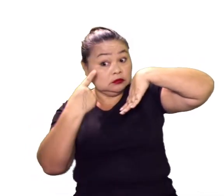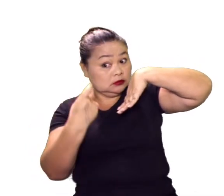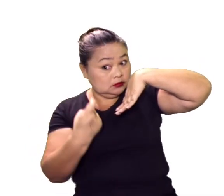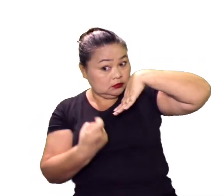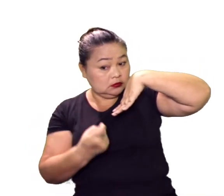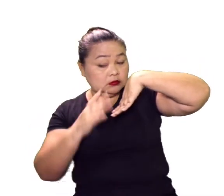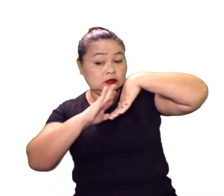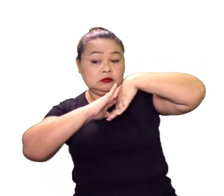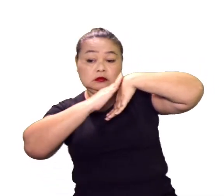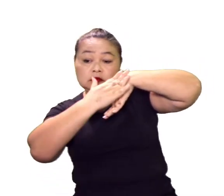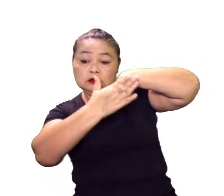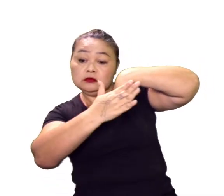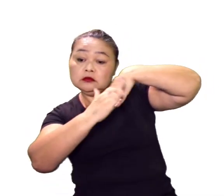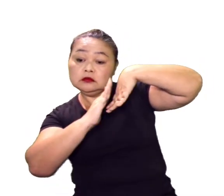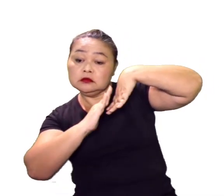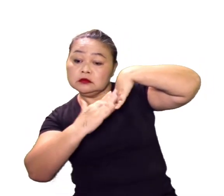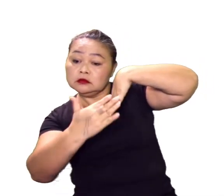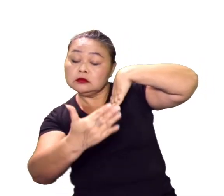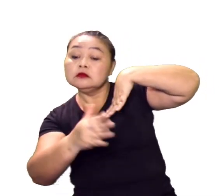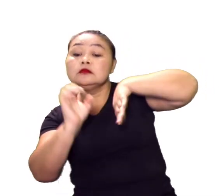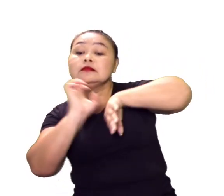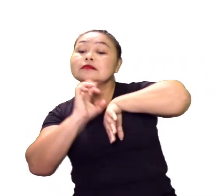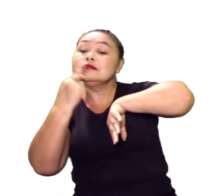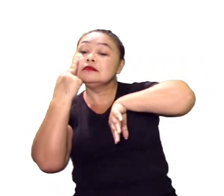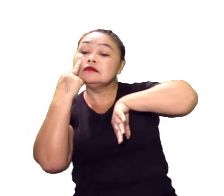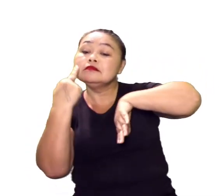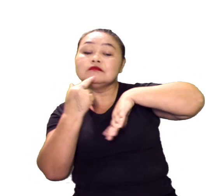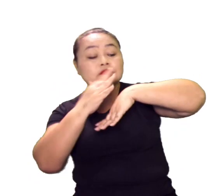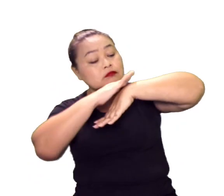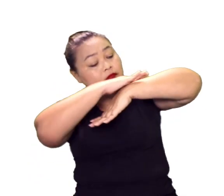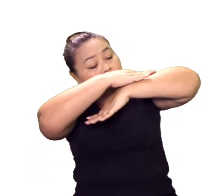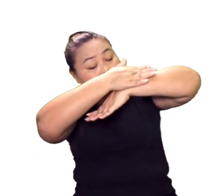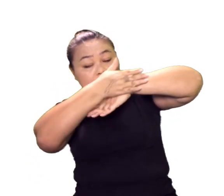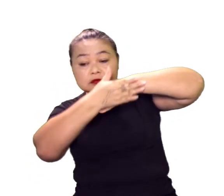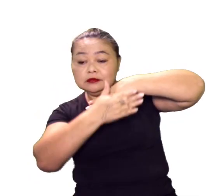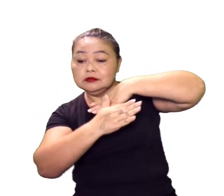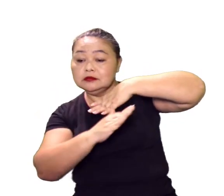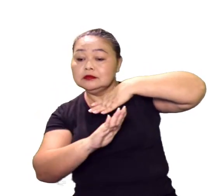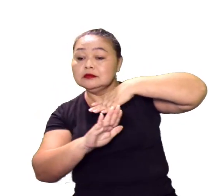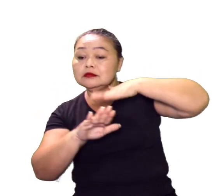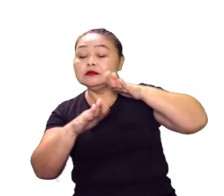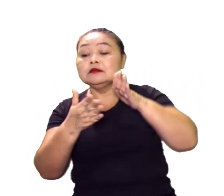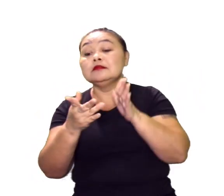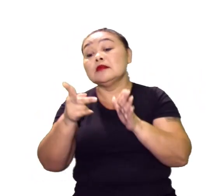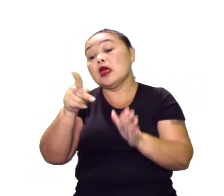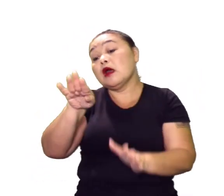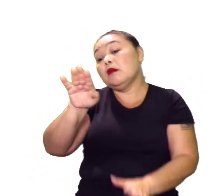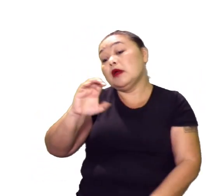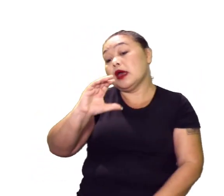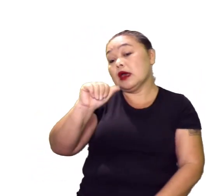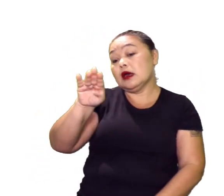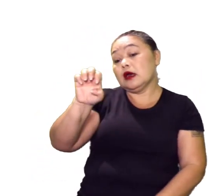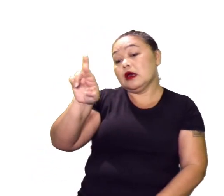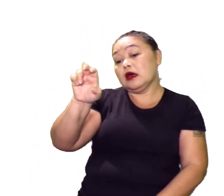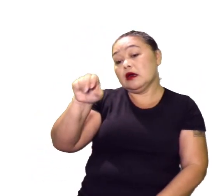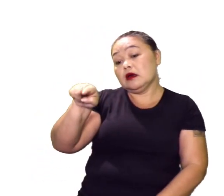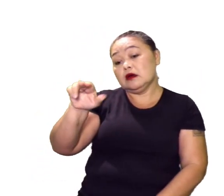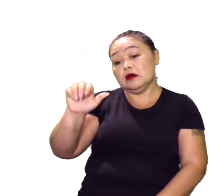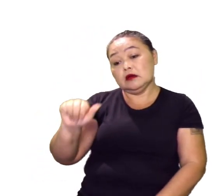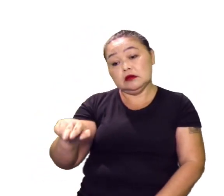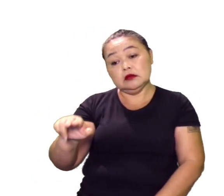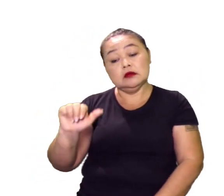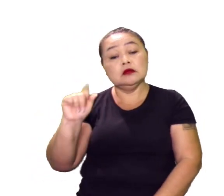como boa parte do estado de Rondônia está exatamente no período pré-cambriano e